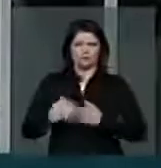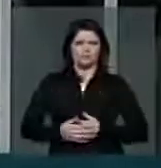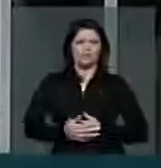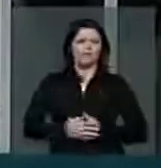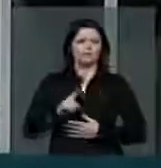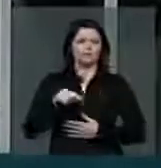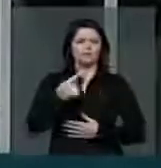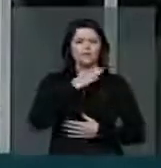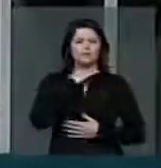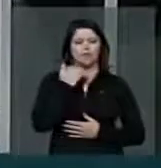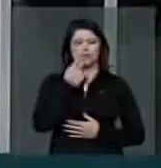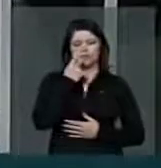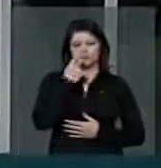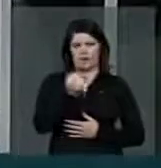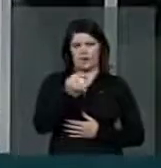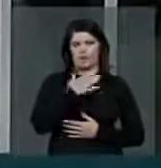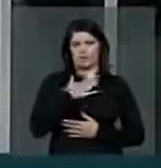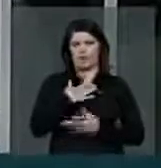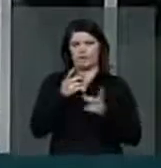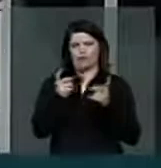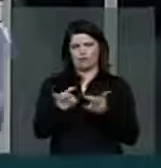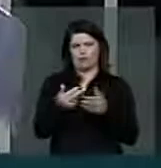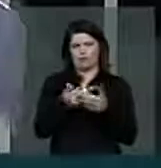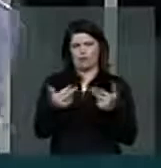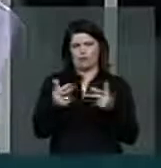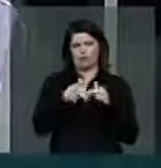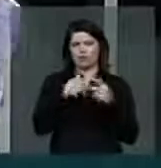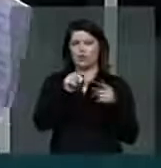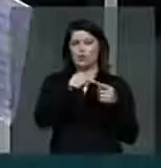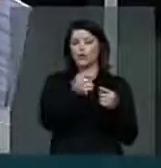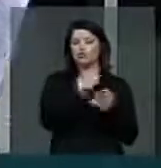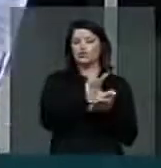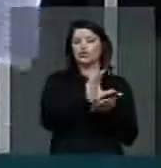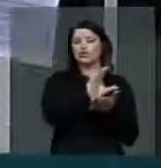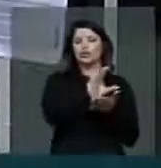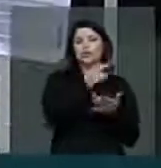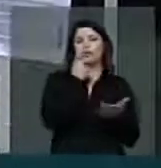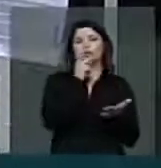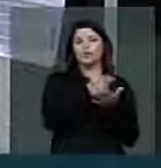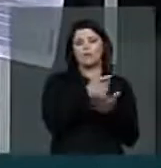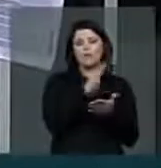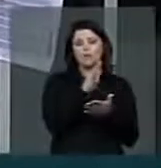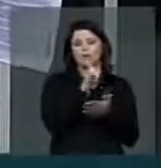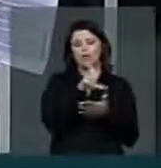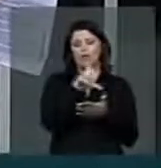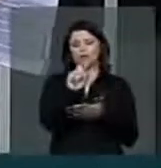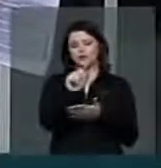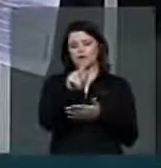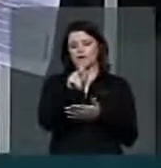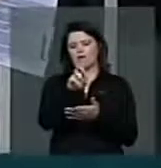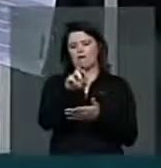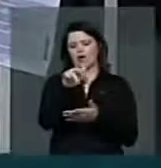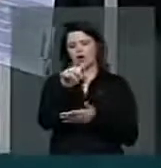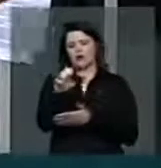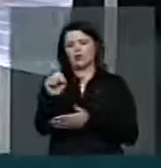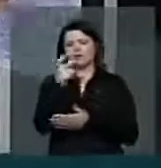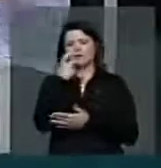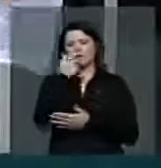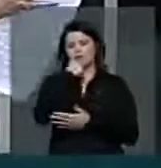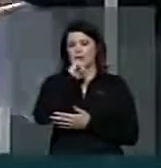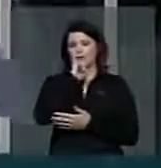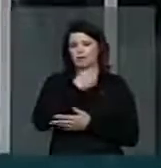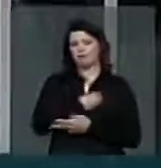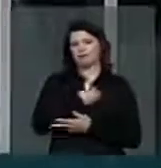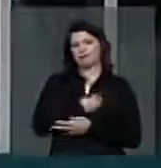o falecimento do meu pai e parte daquele dinheirinho dela foi para a Bolsa de Valores. Minha mãe